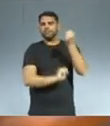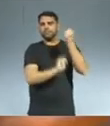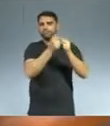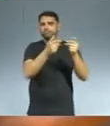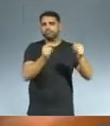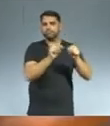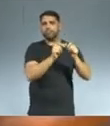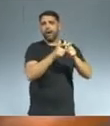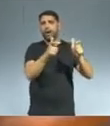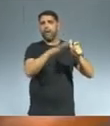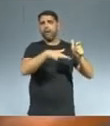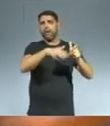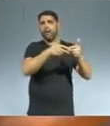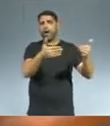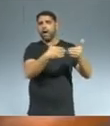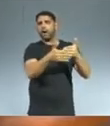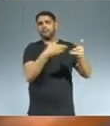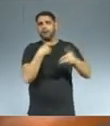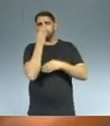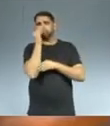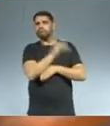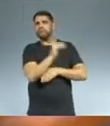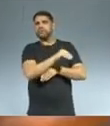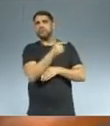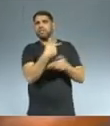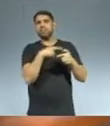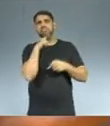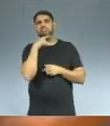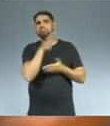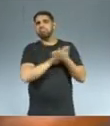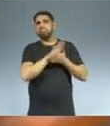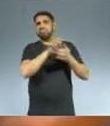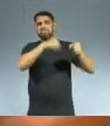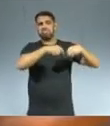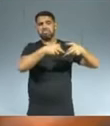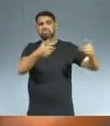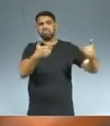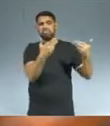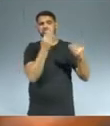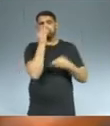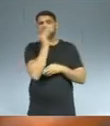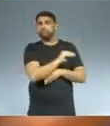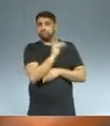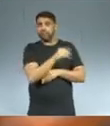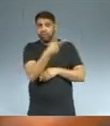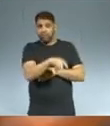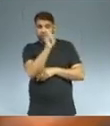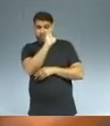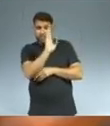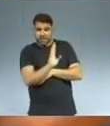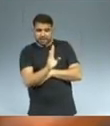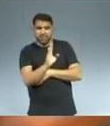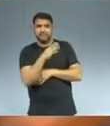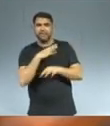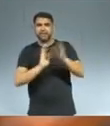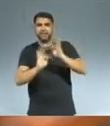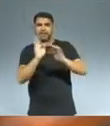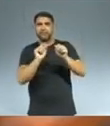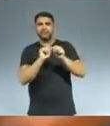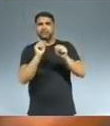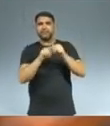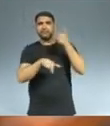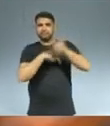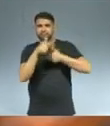em regiões que antes muitas vezes eram consideradas inóspitas A então o Brasil ele é efetivamente